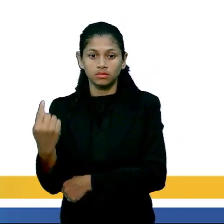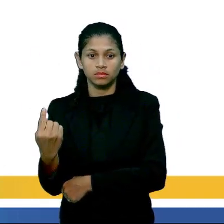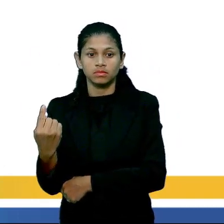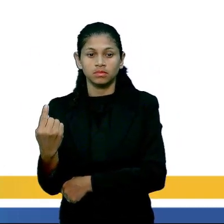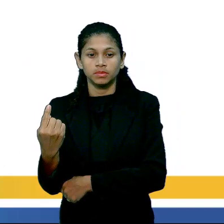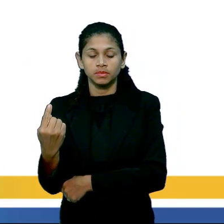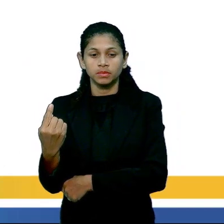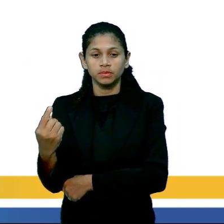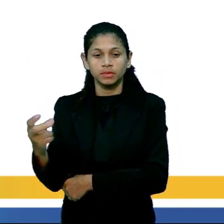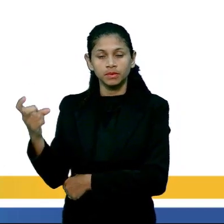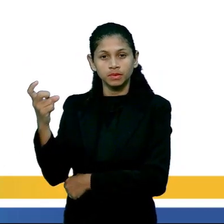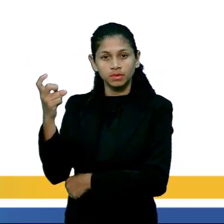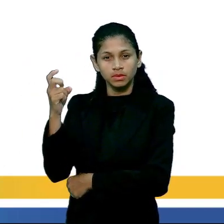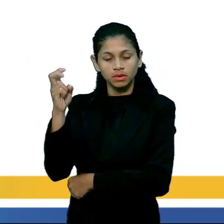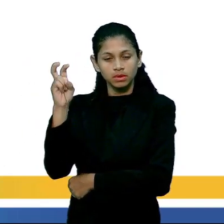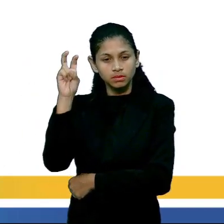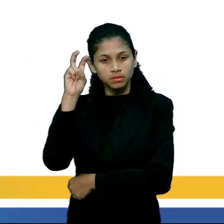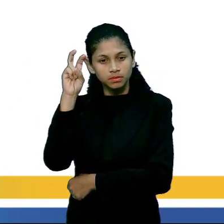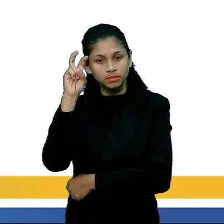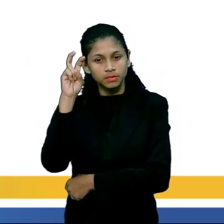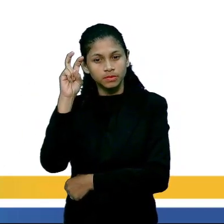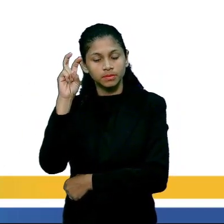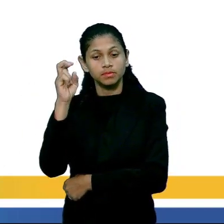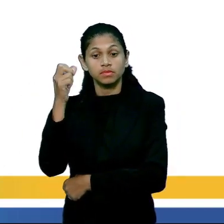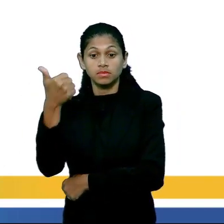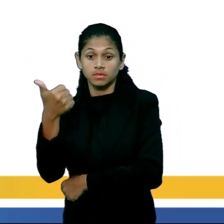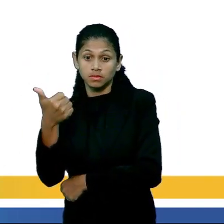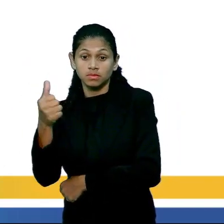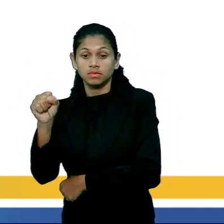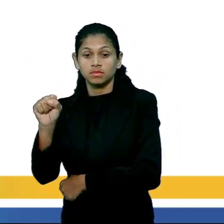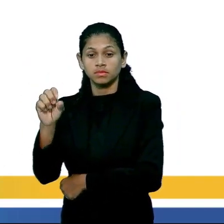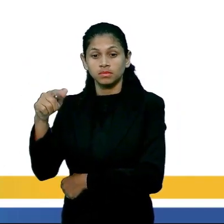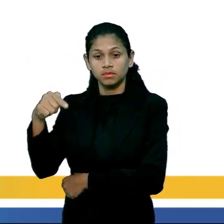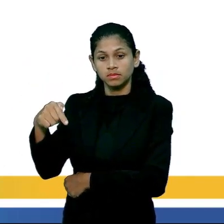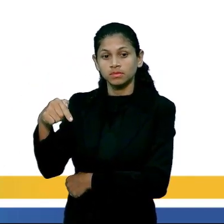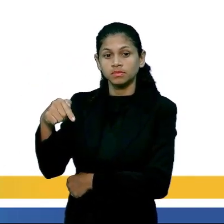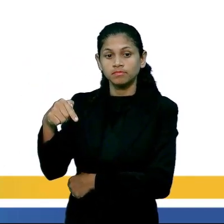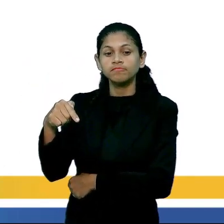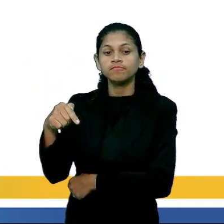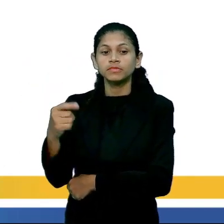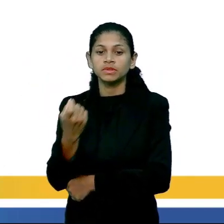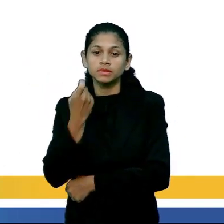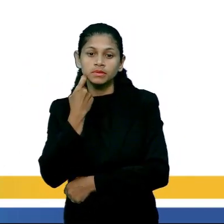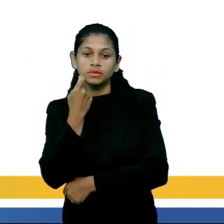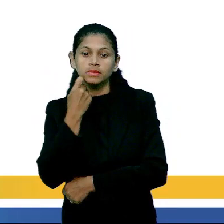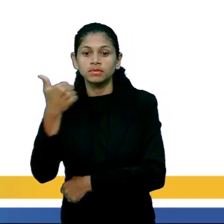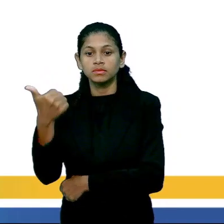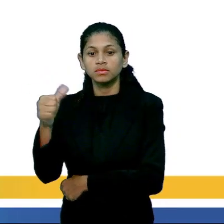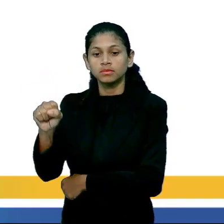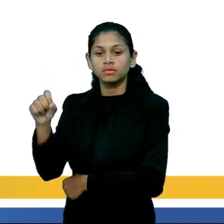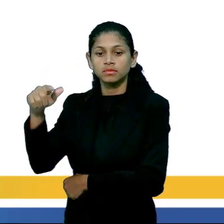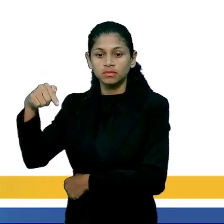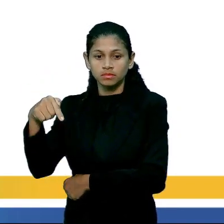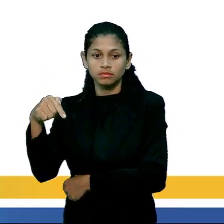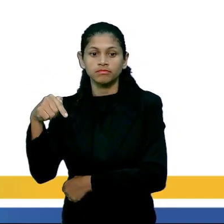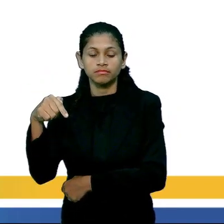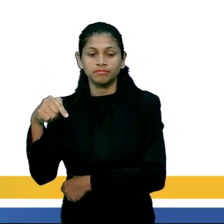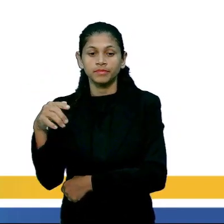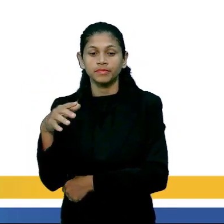quinta-feira 187 na sexta-feira a mesma quantidade 187